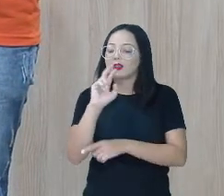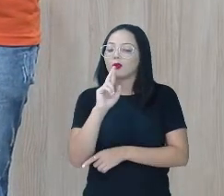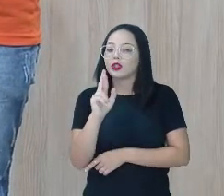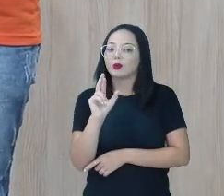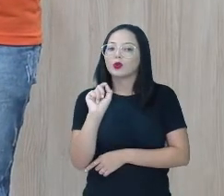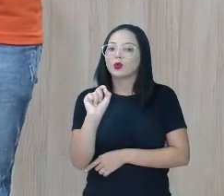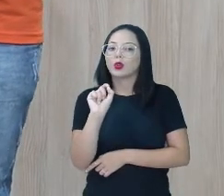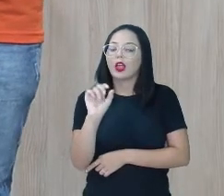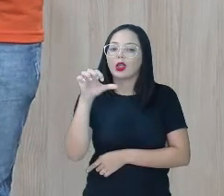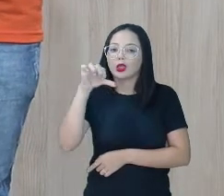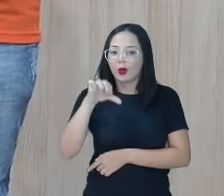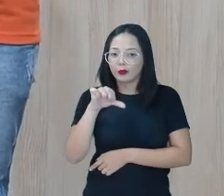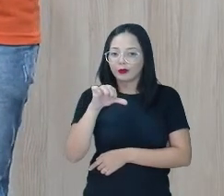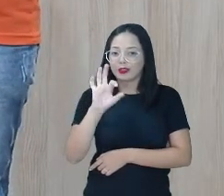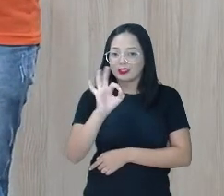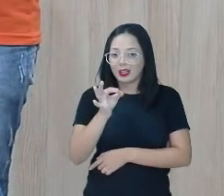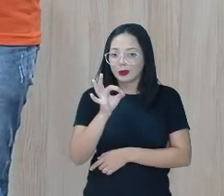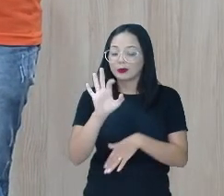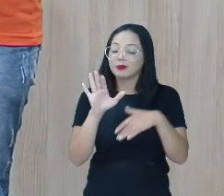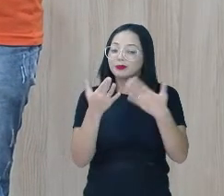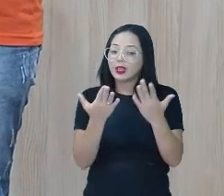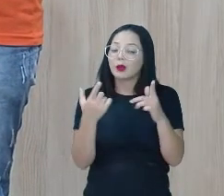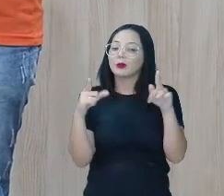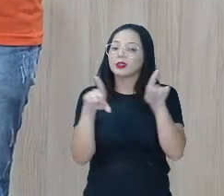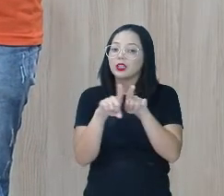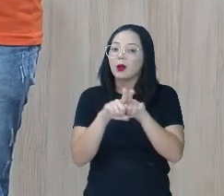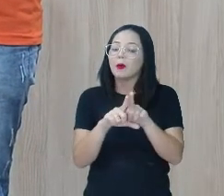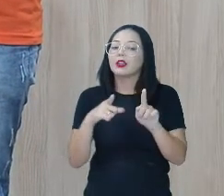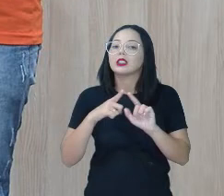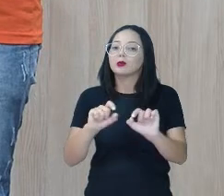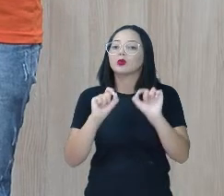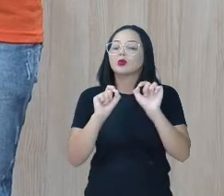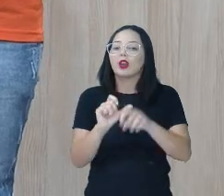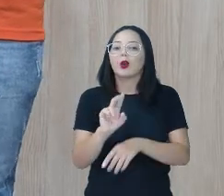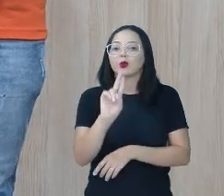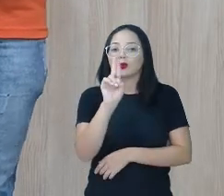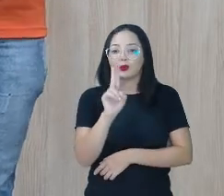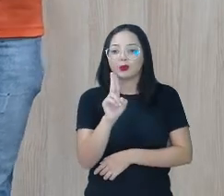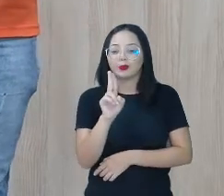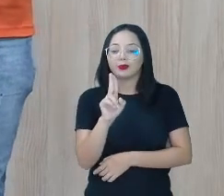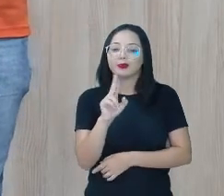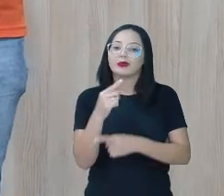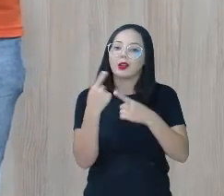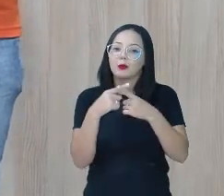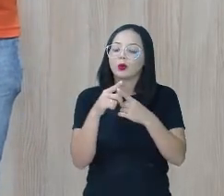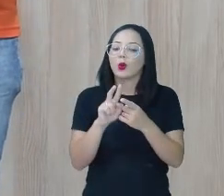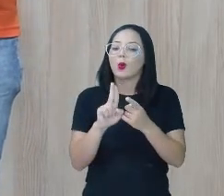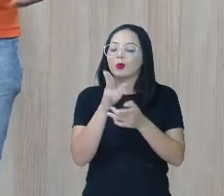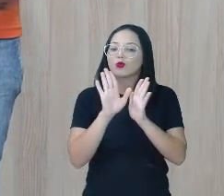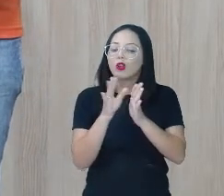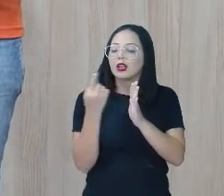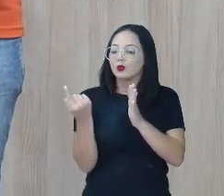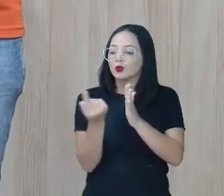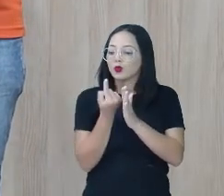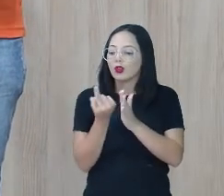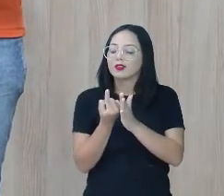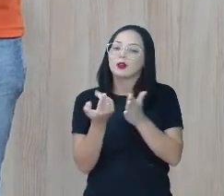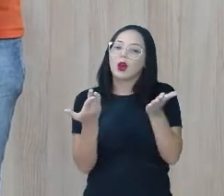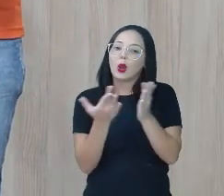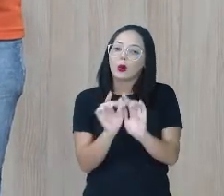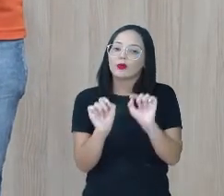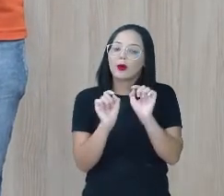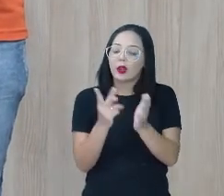igual a 9, tá bom? E a gente tem aí, ó, o U. Esse U, como ele está sozinho, ele